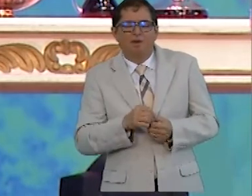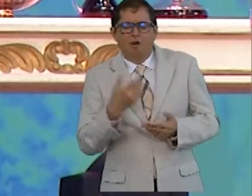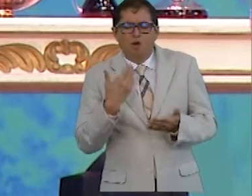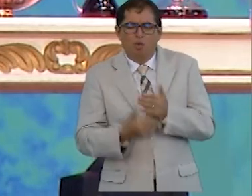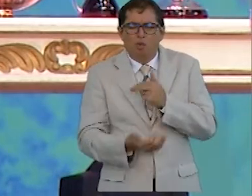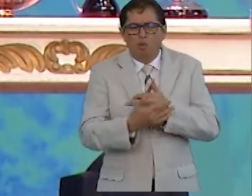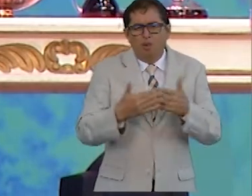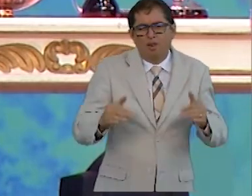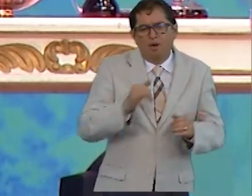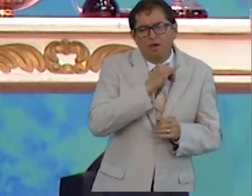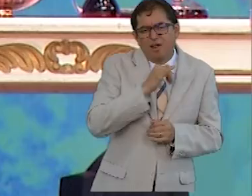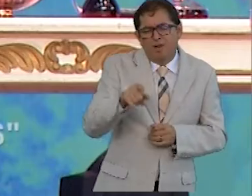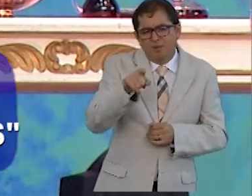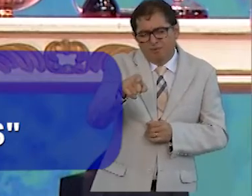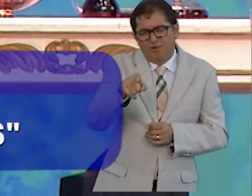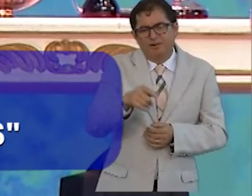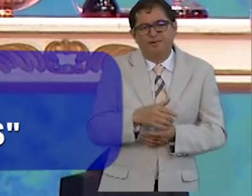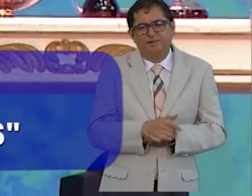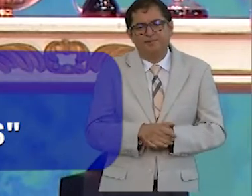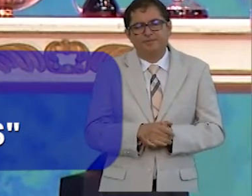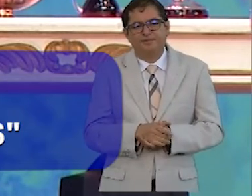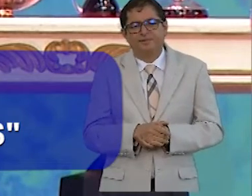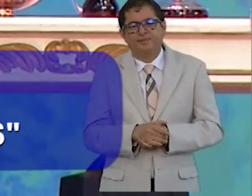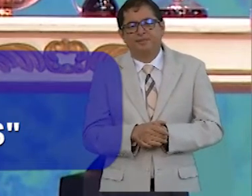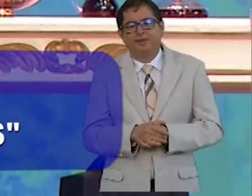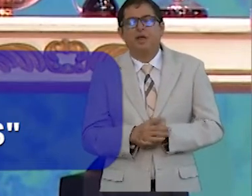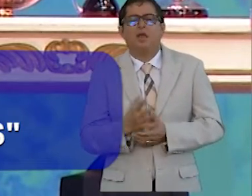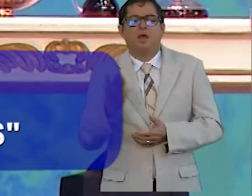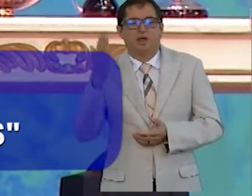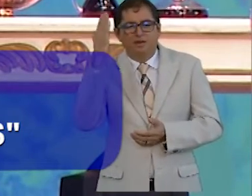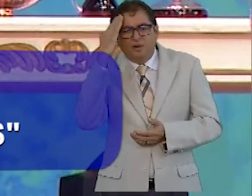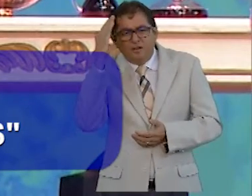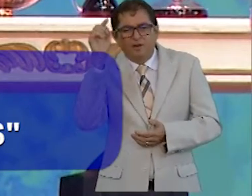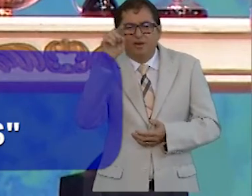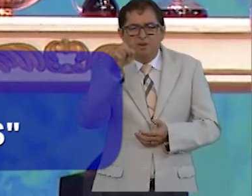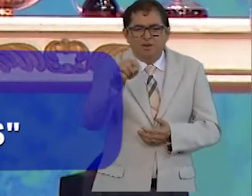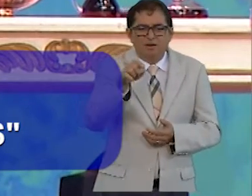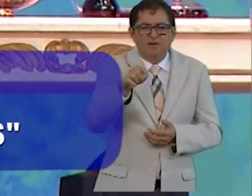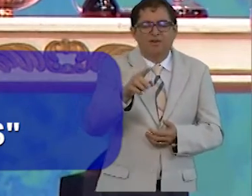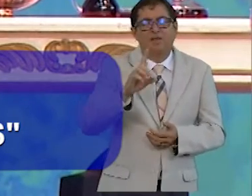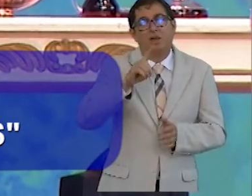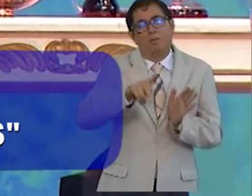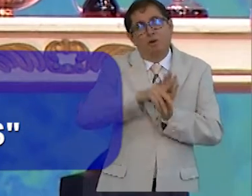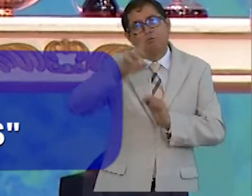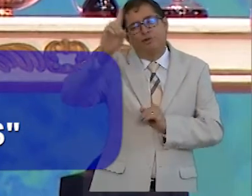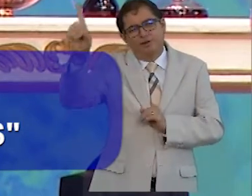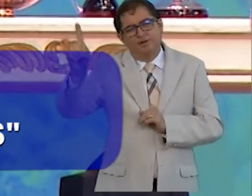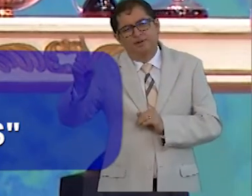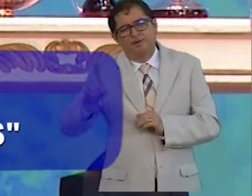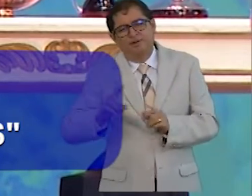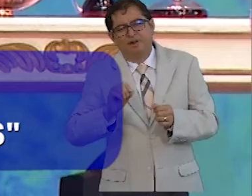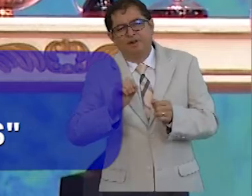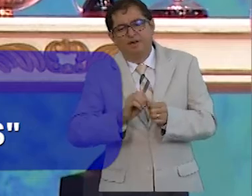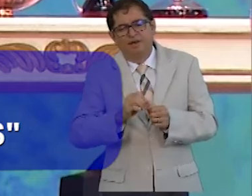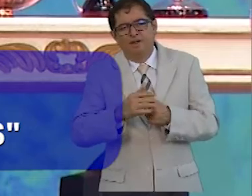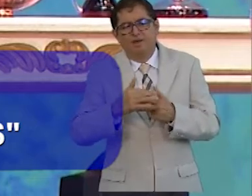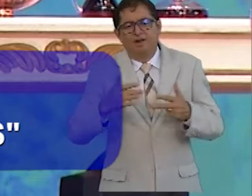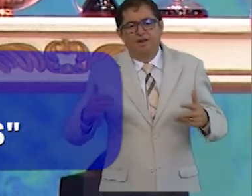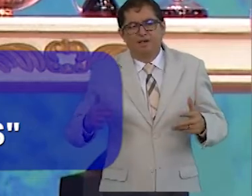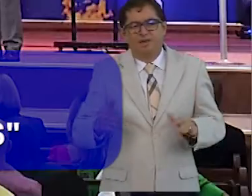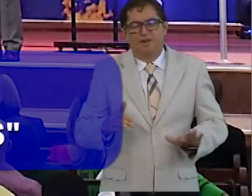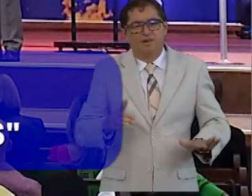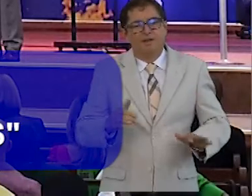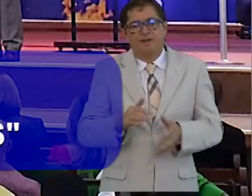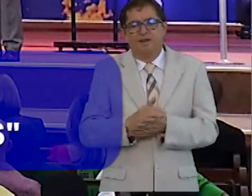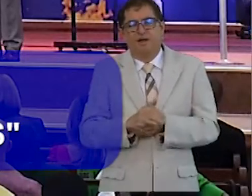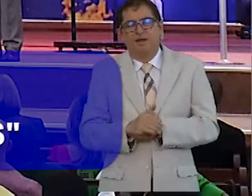coisa para dizer que você reconhece que você é dele totalmente. Faz alguma coisa com o manjar